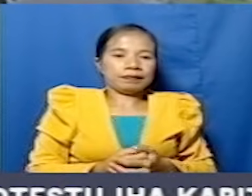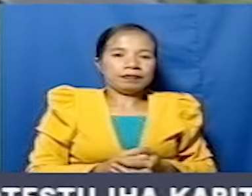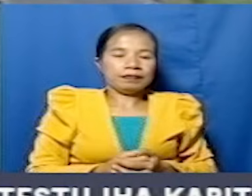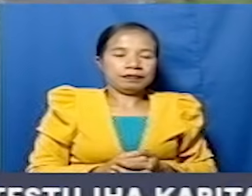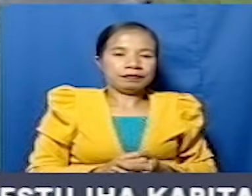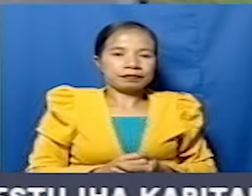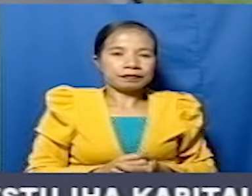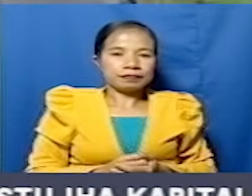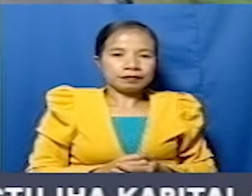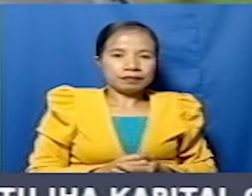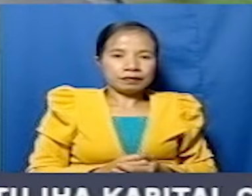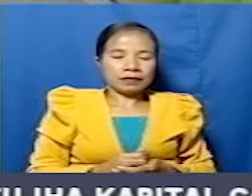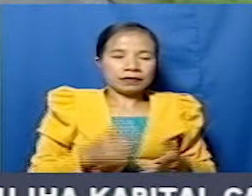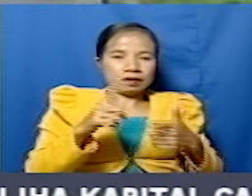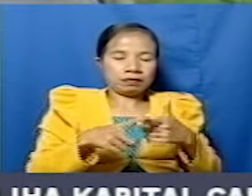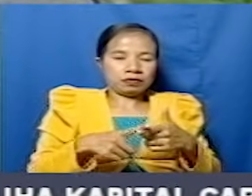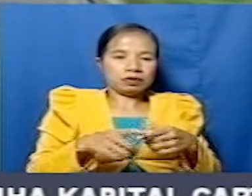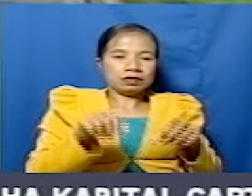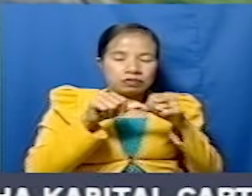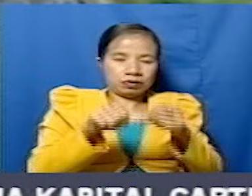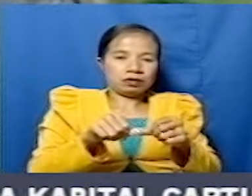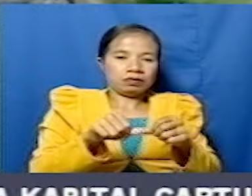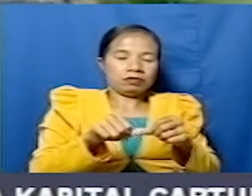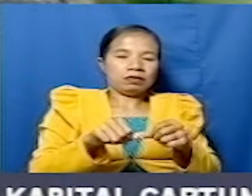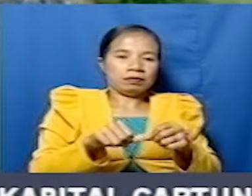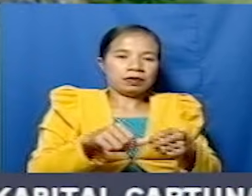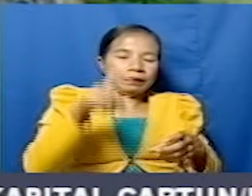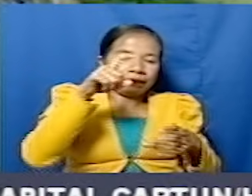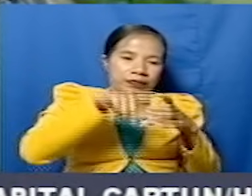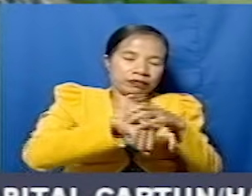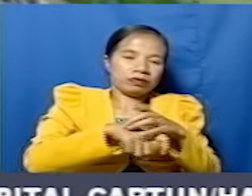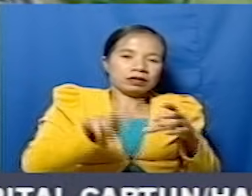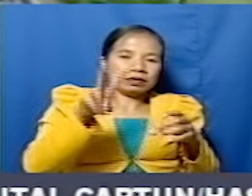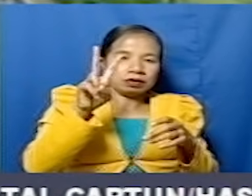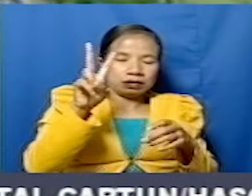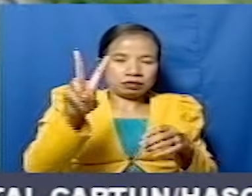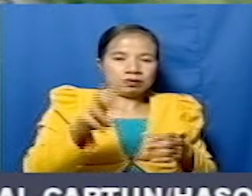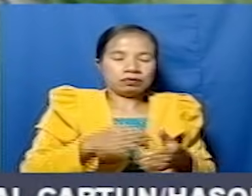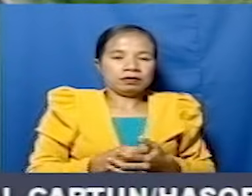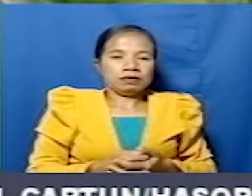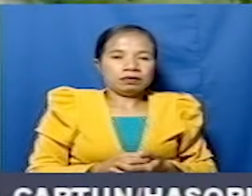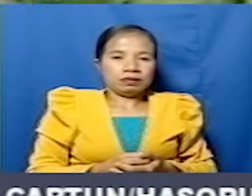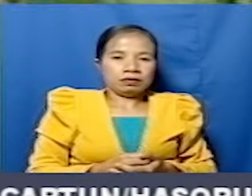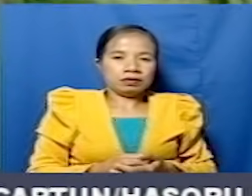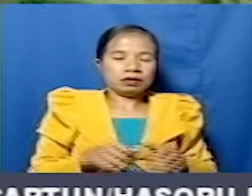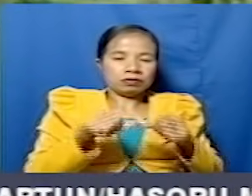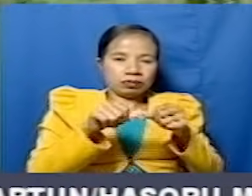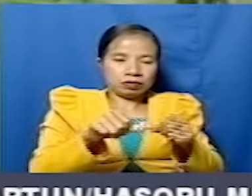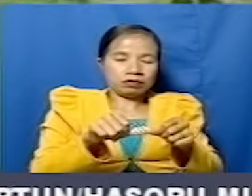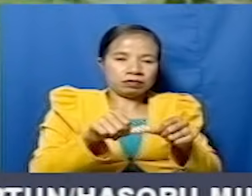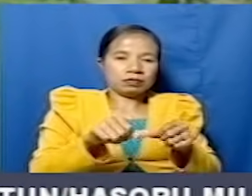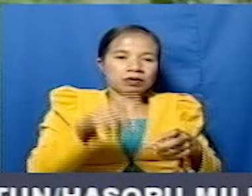matan fetok maus e depois dene se continuamos ba iha perfurasaun posu liurai e além dene se continuamos